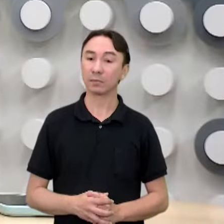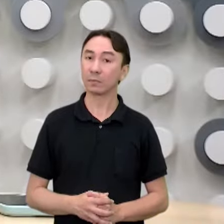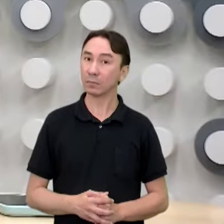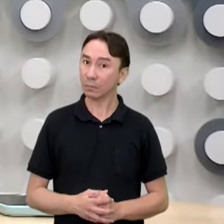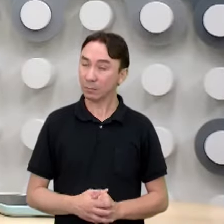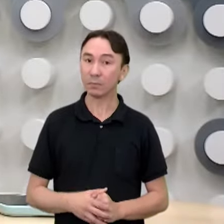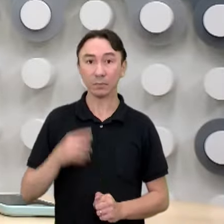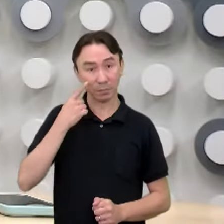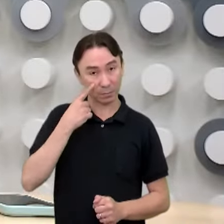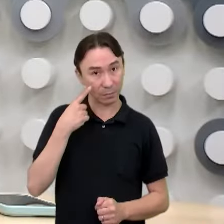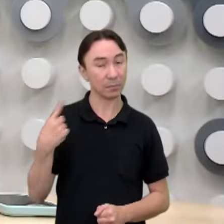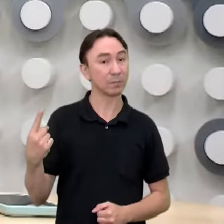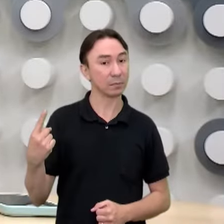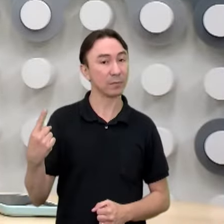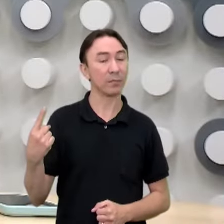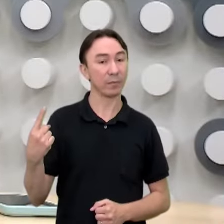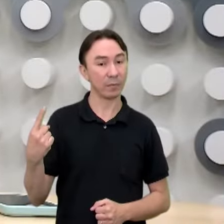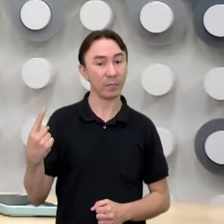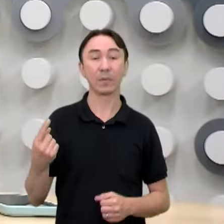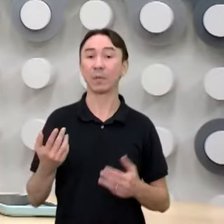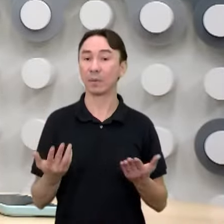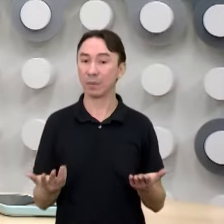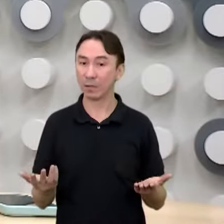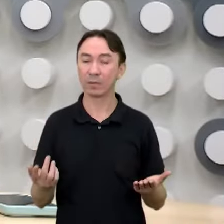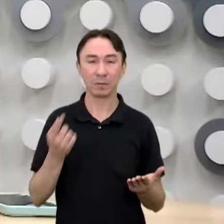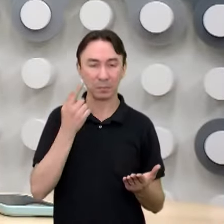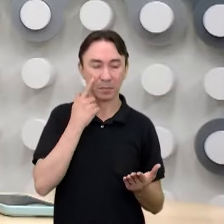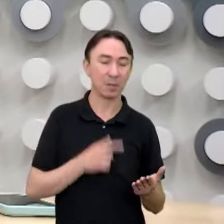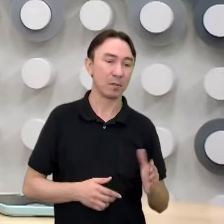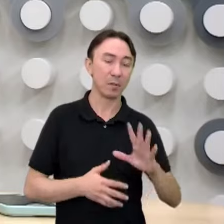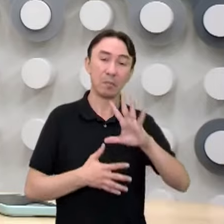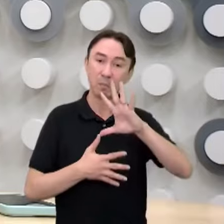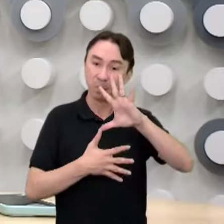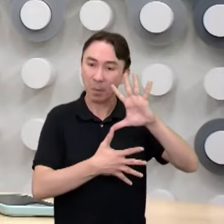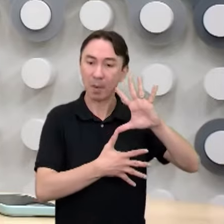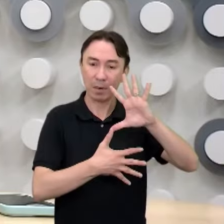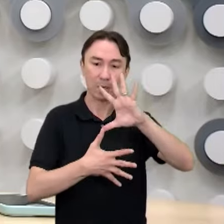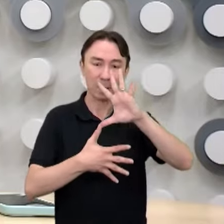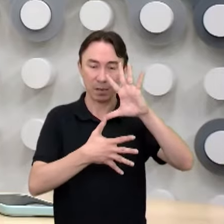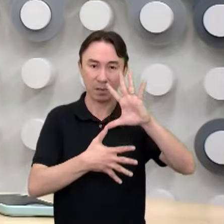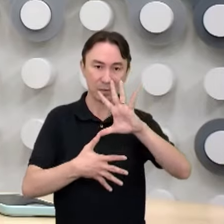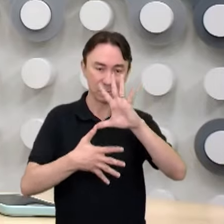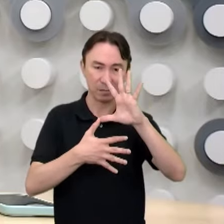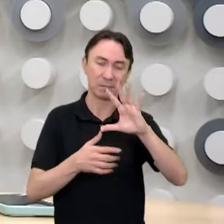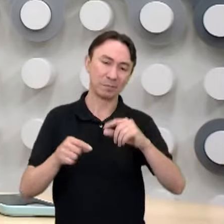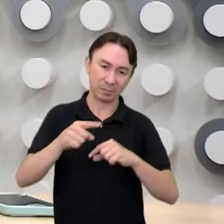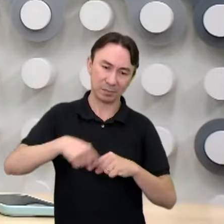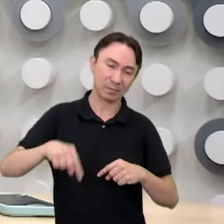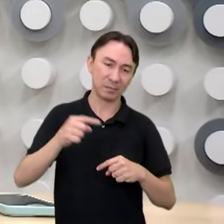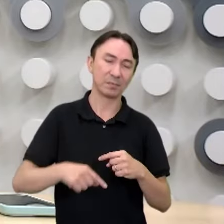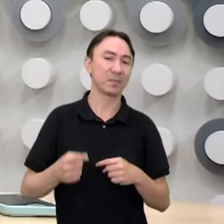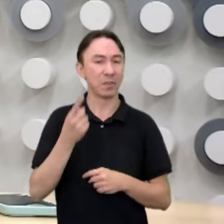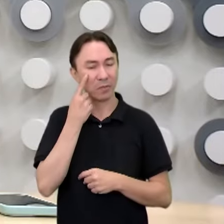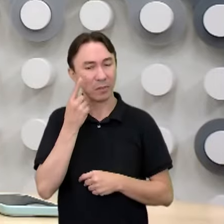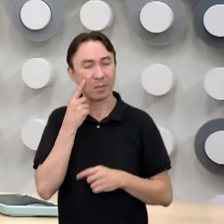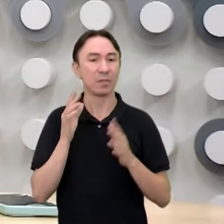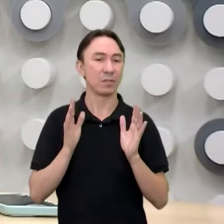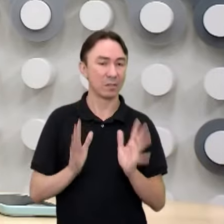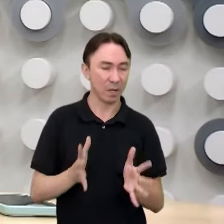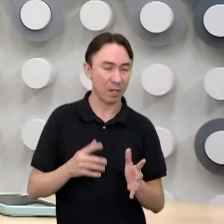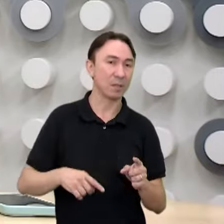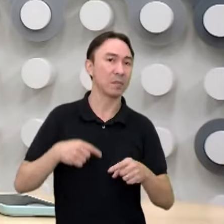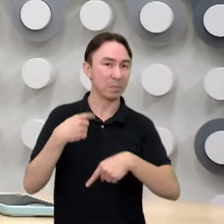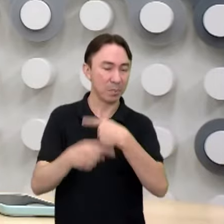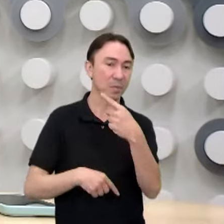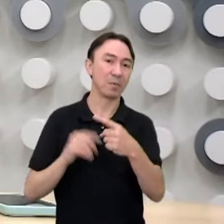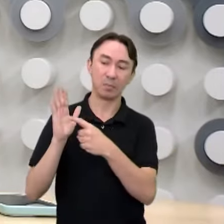Então vocês viram aí, né? Então na realidade ele mostrou mapas aí do que a gente viu aí também do mapa, né? Que a gente vai depois até mostrar,